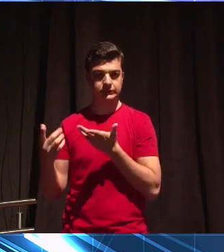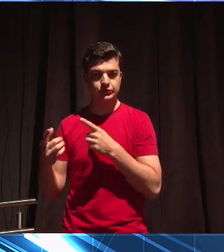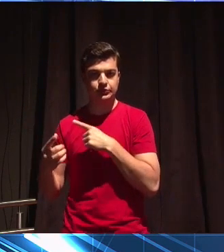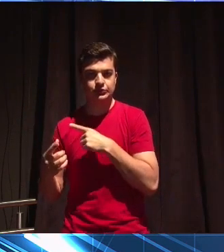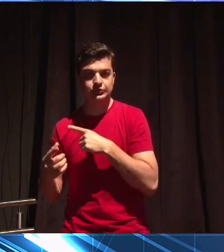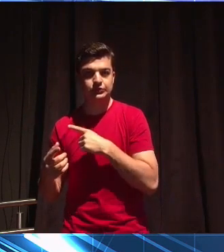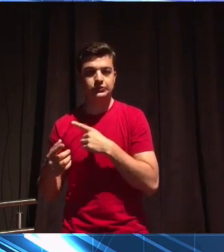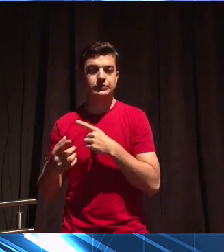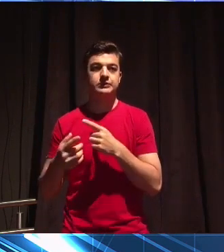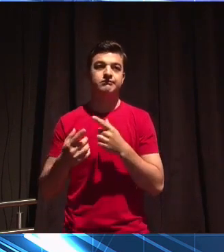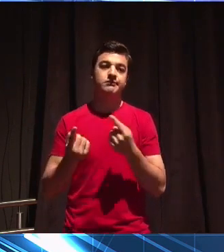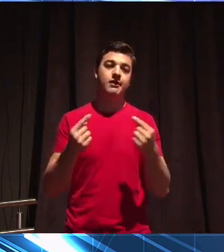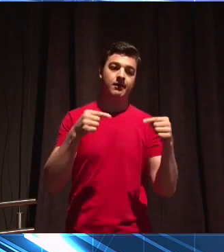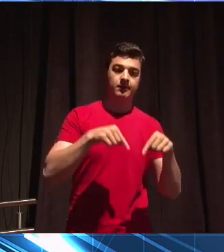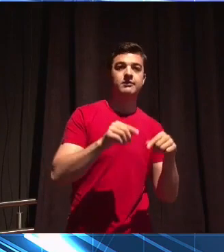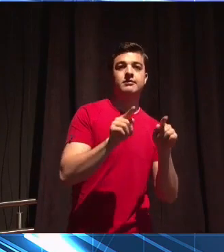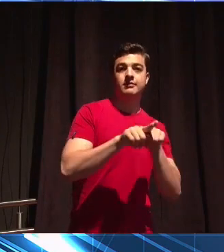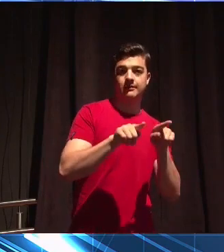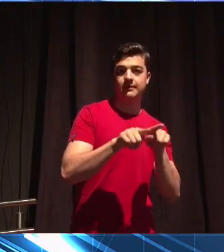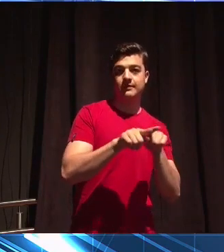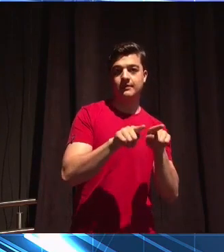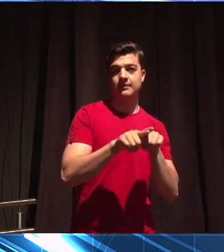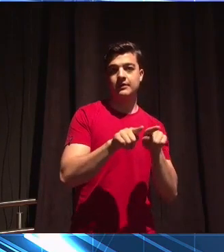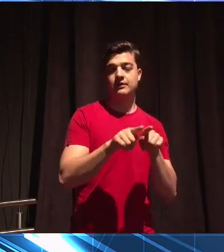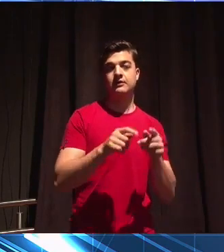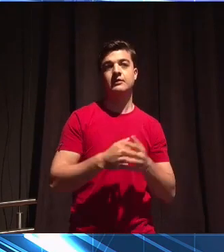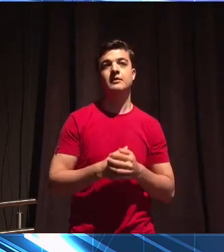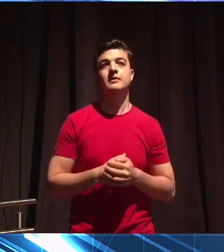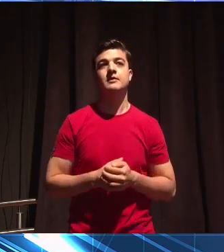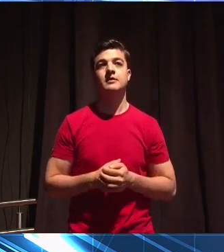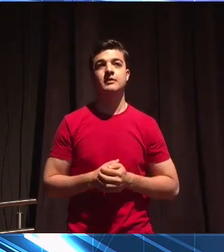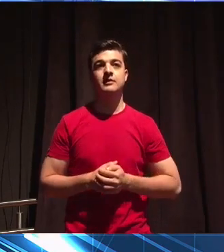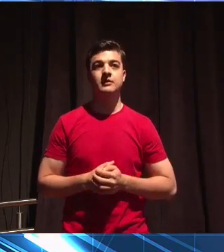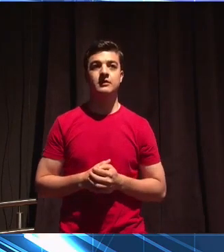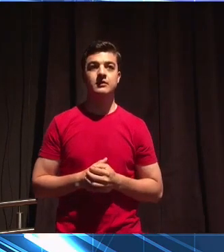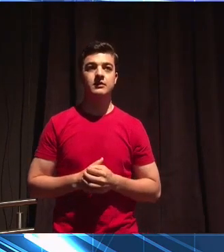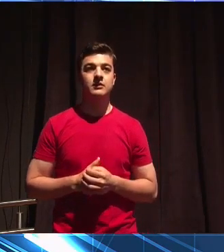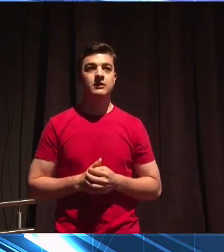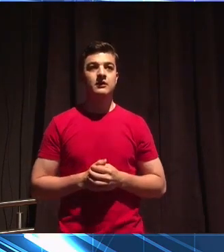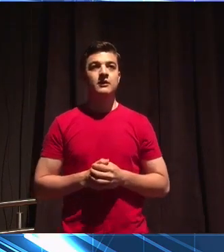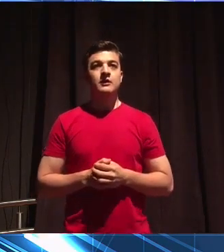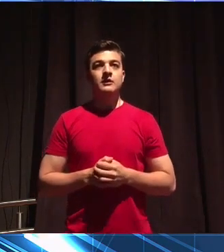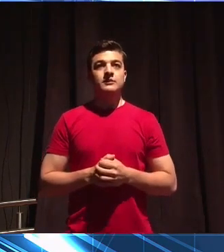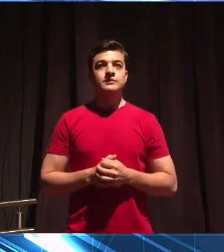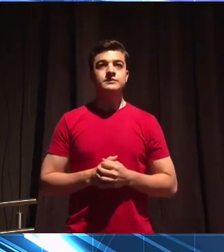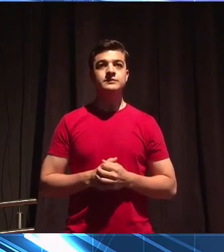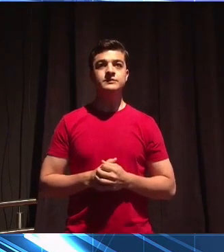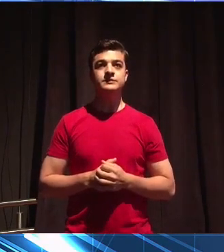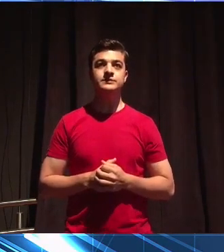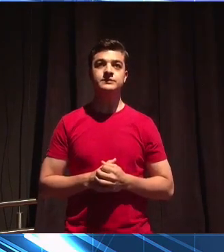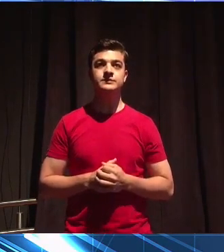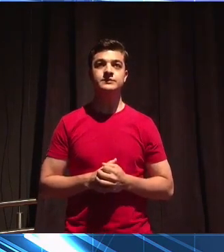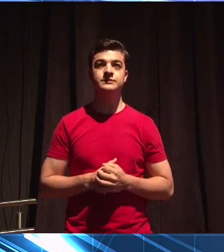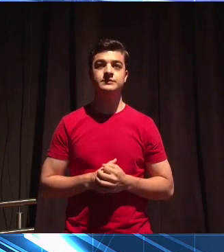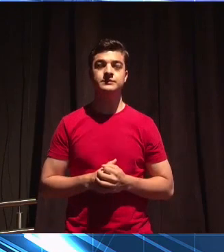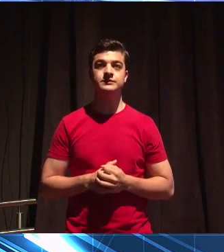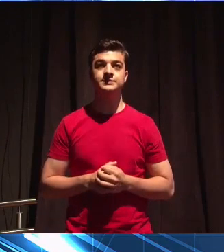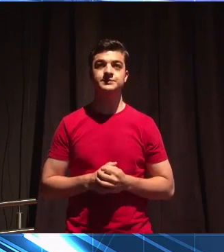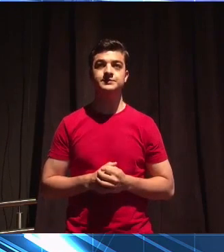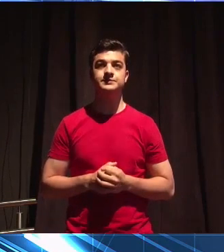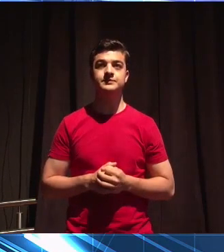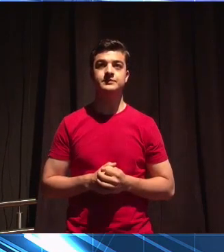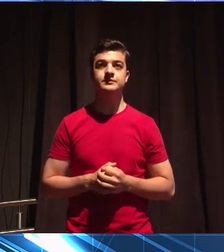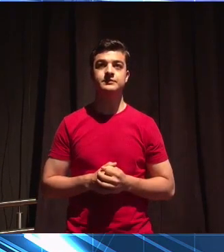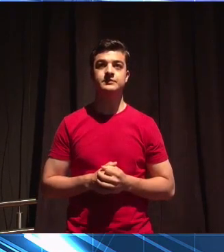alguma forma. Então, aqui, sim, é um exercício de futurologia. Gosto bastante de computação afetiva. E, além disso, por fim,